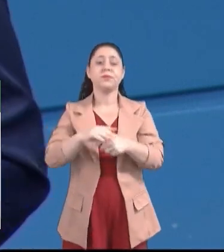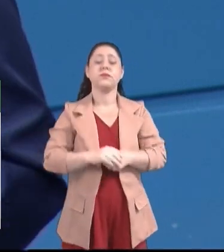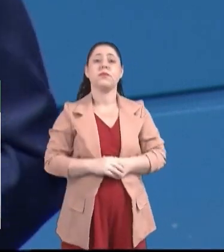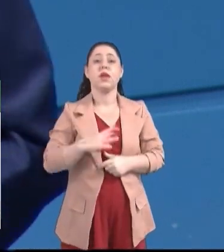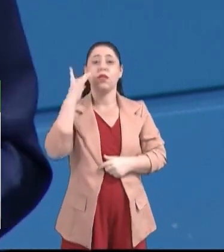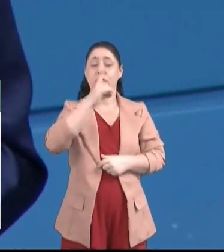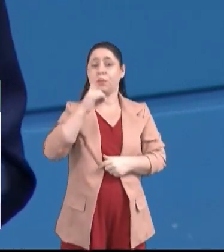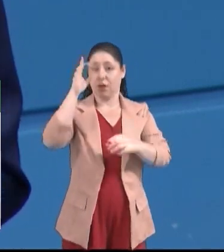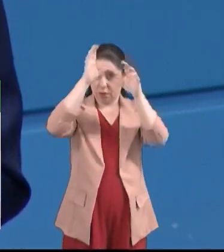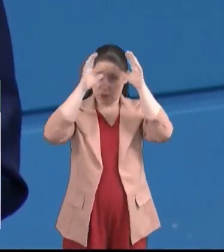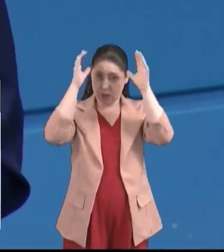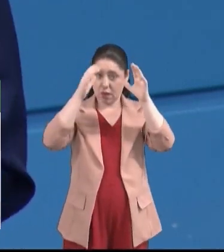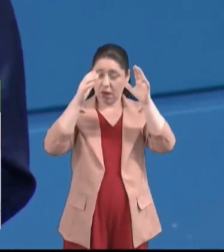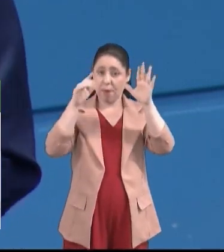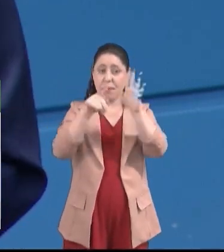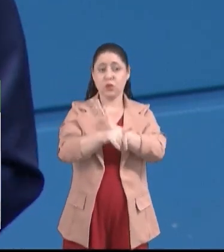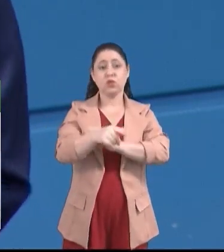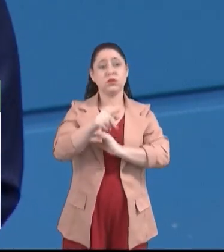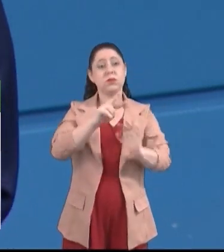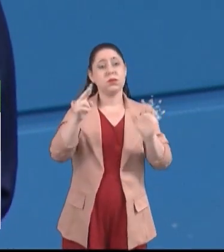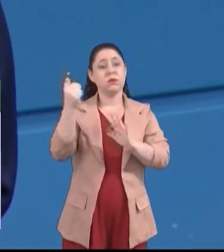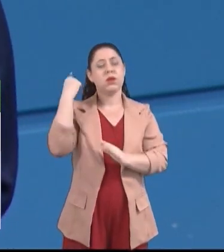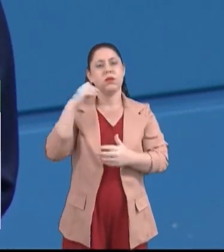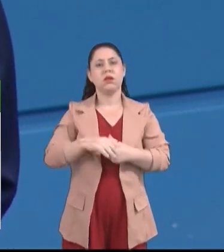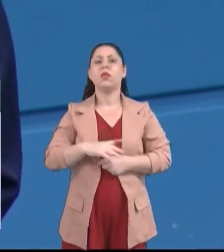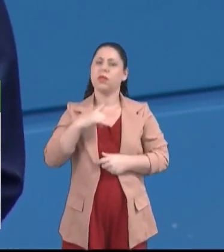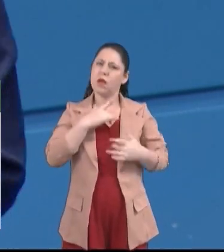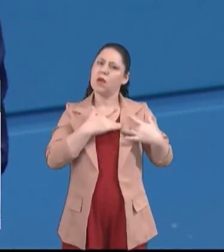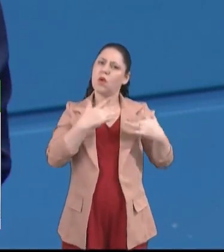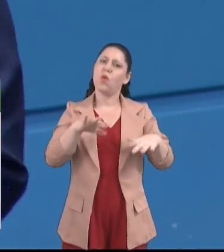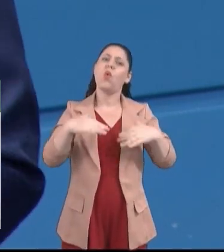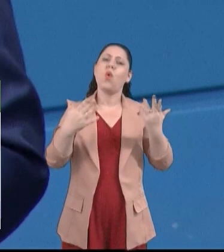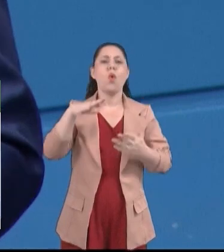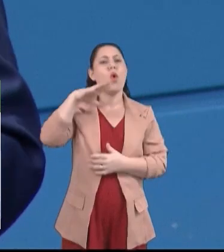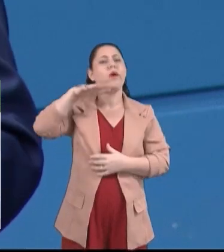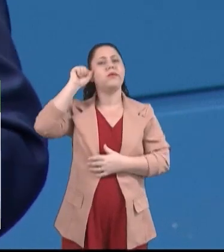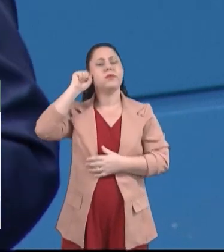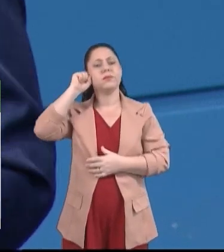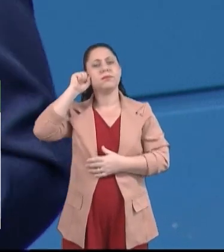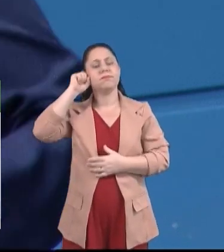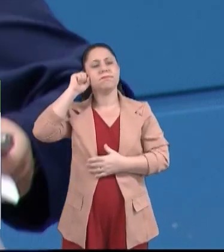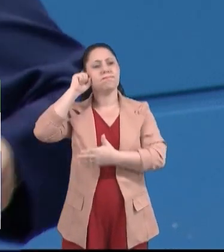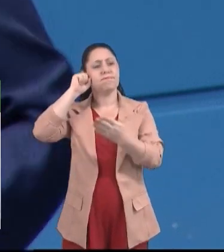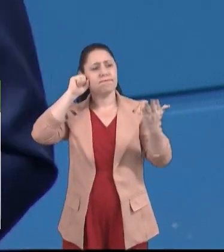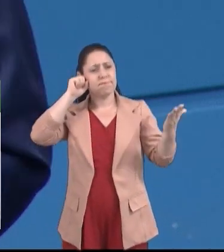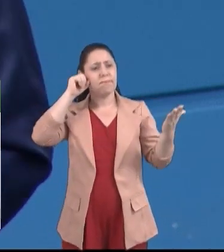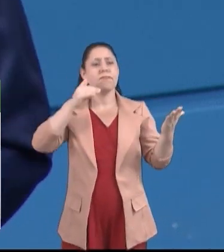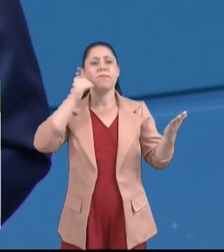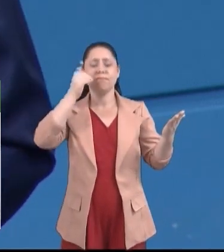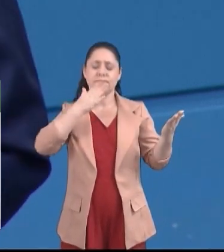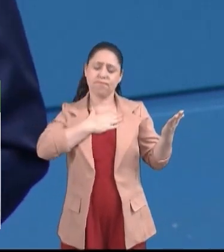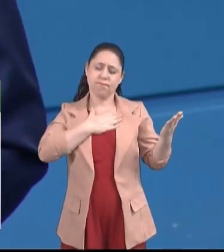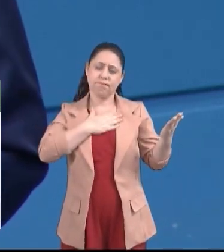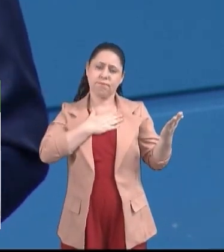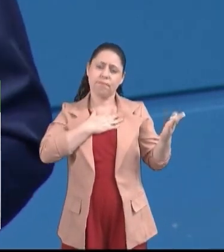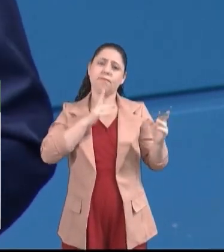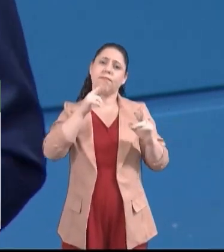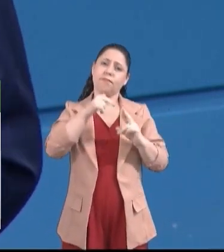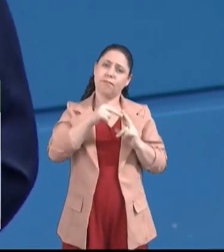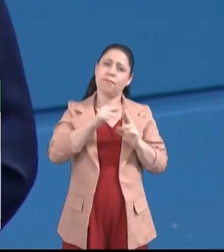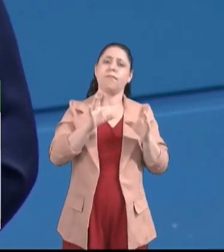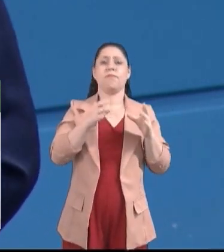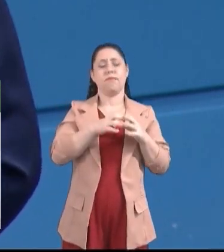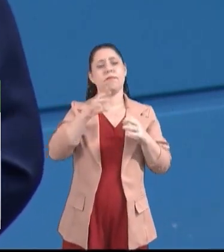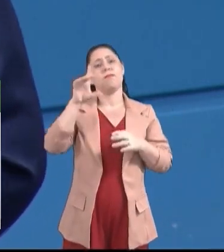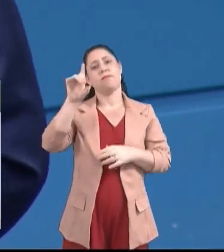Caravina na semana passada, que tenha, secretário, essa mesma sensibilidade em ouvir essa deputada, representante